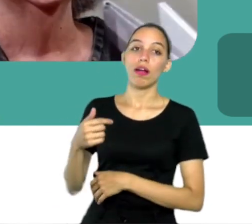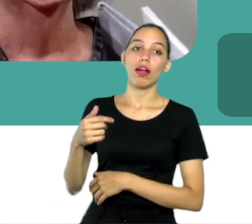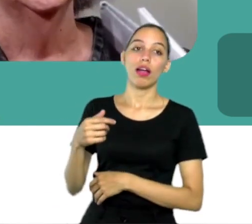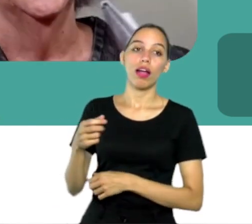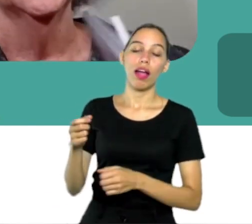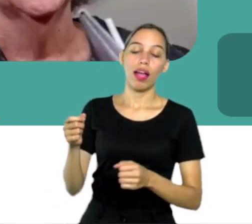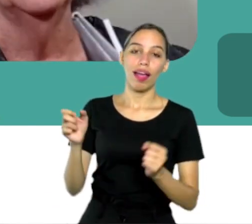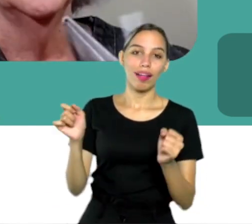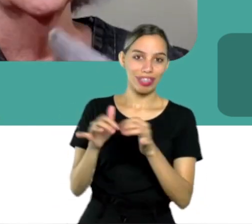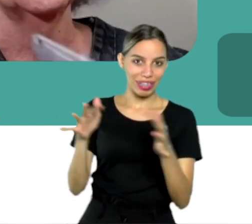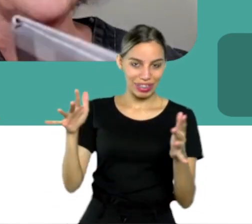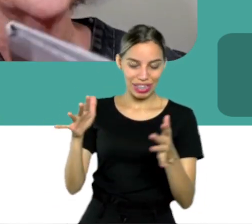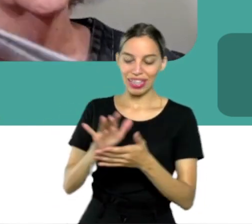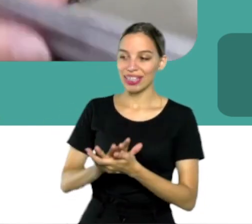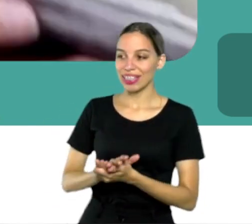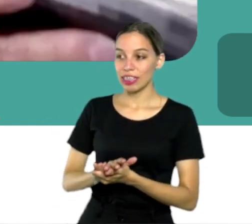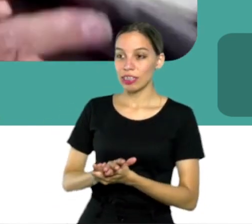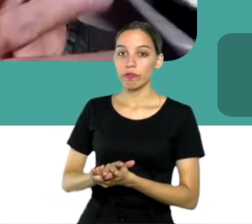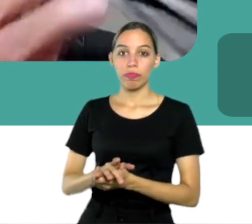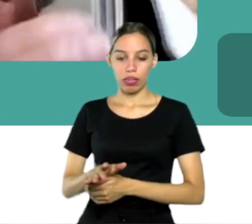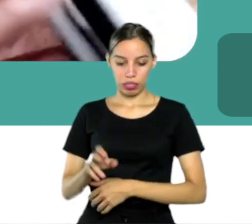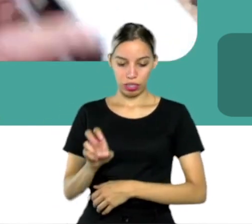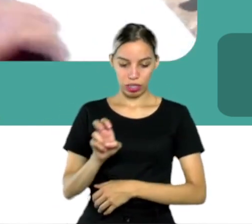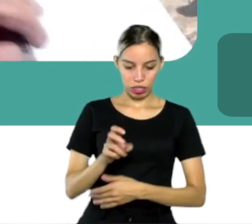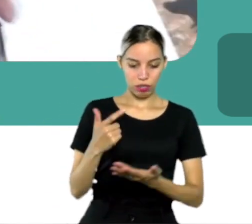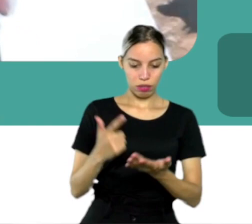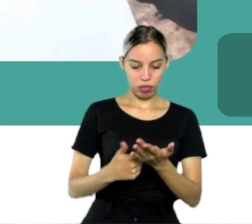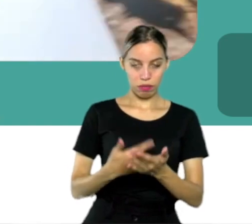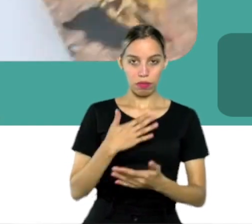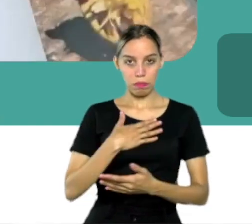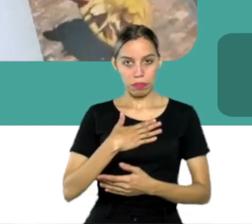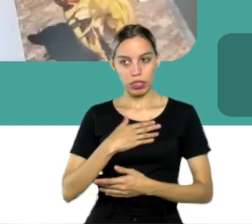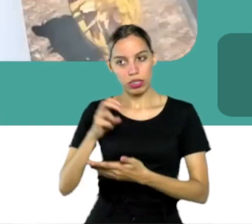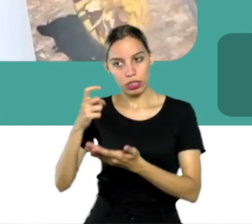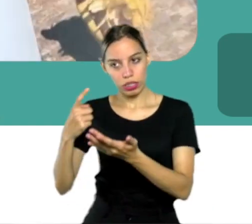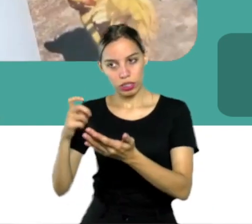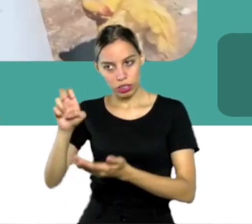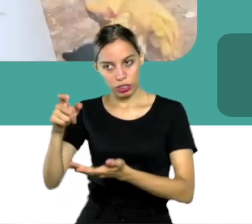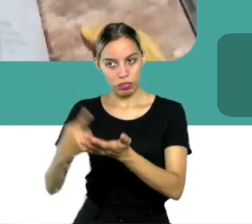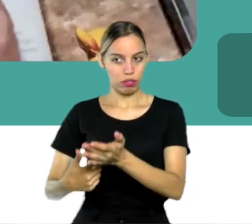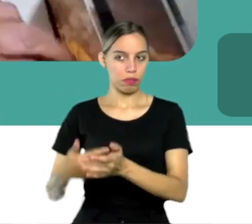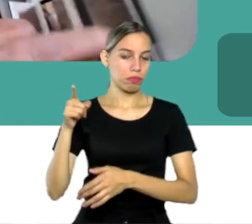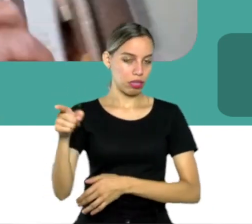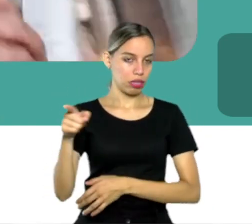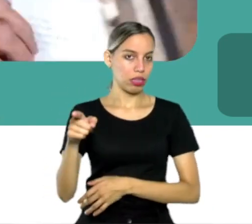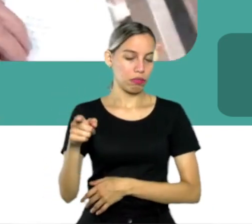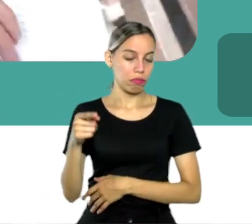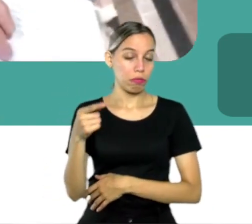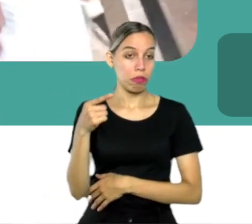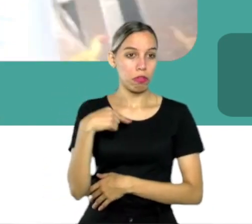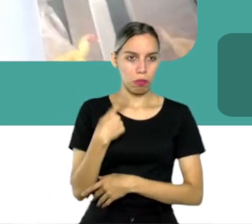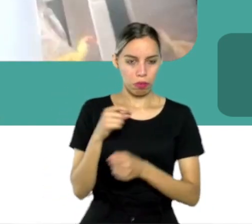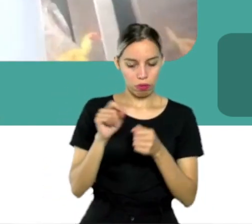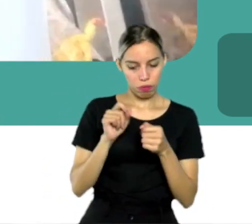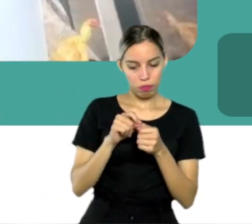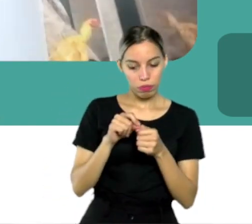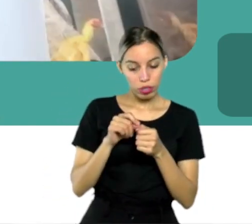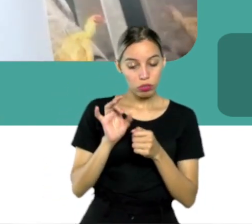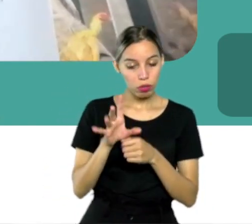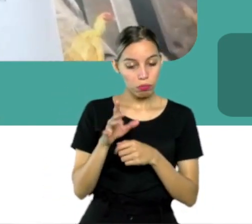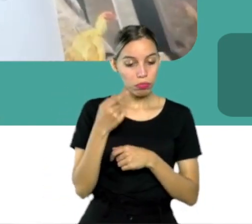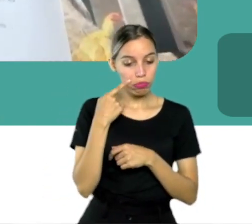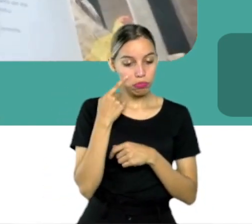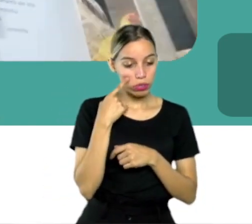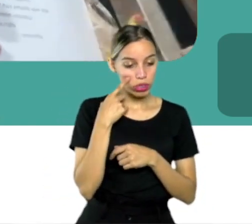do autor, só mesmo para a gente ter e ver se daria alguma coisa.